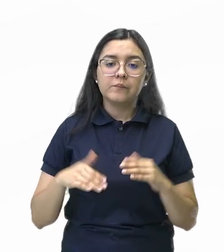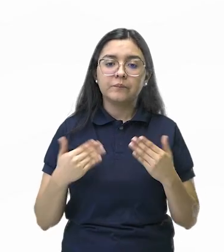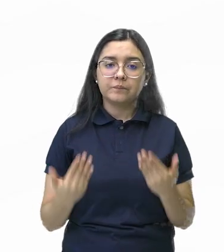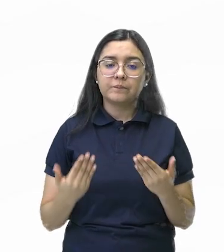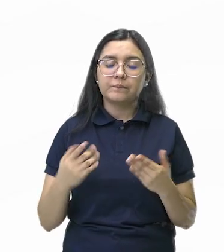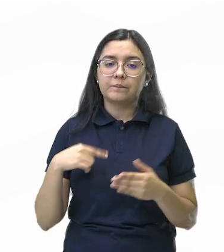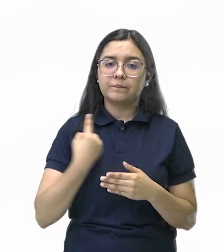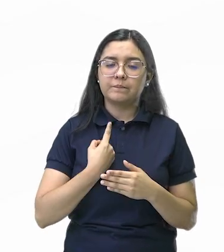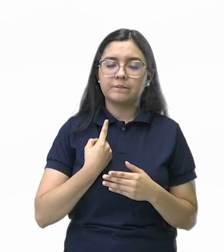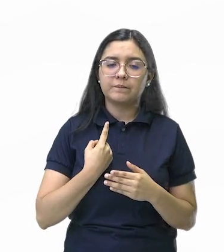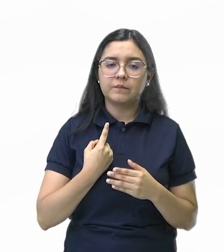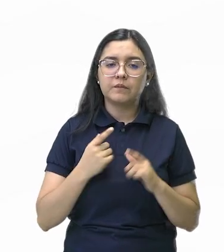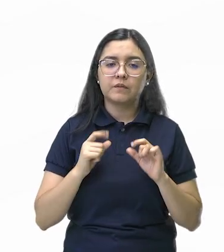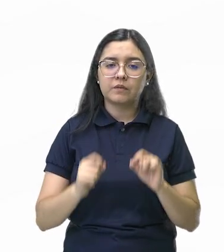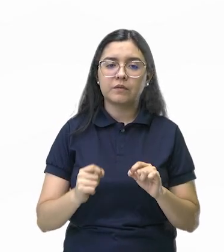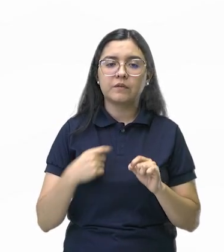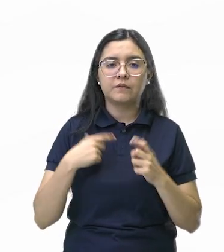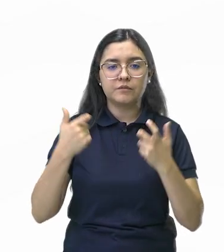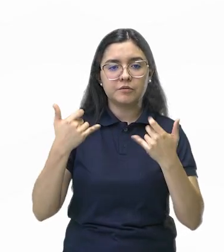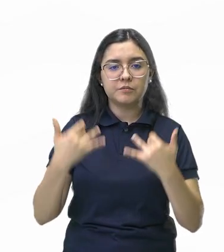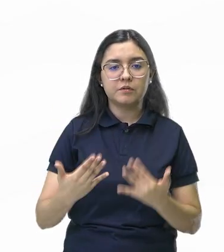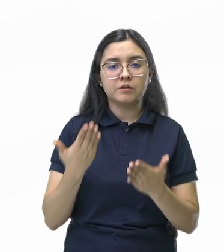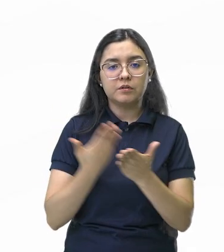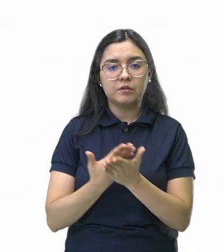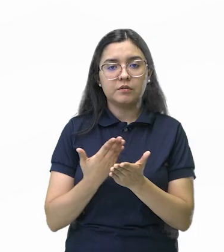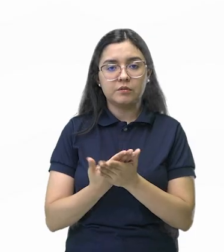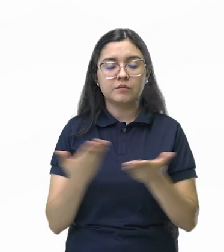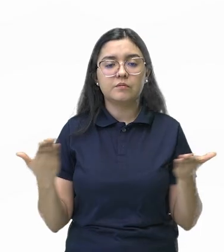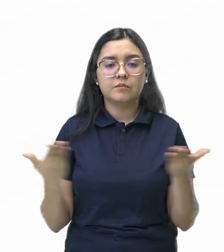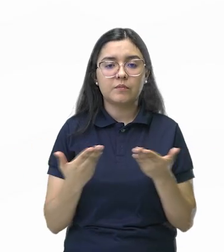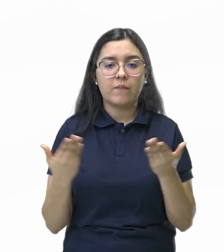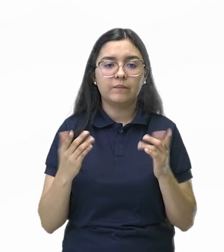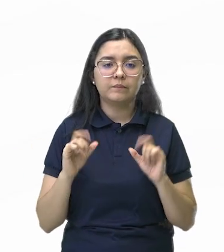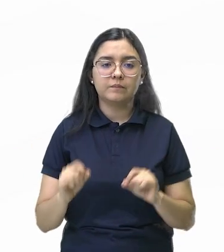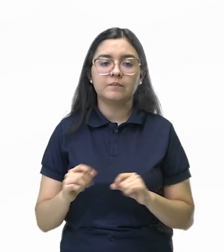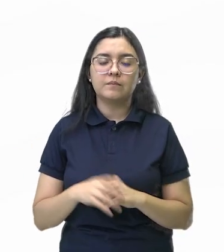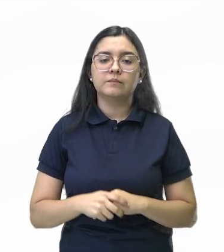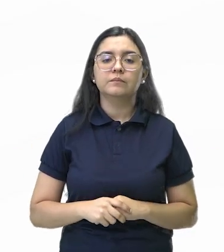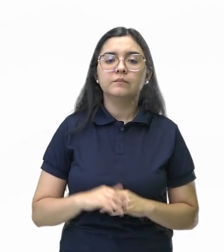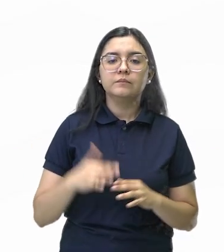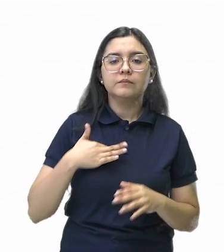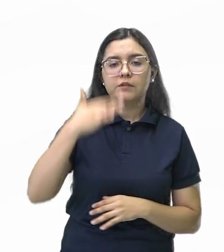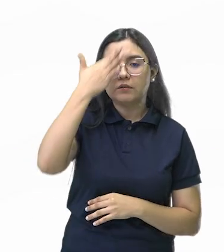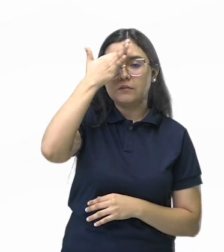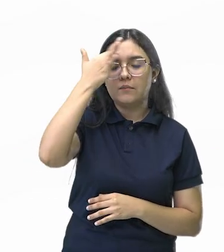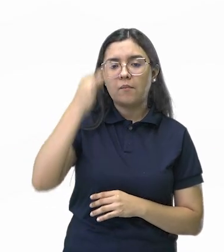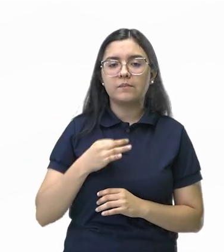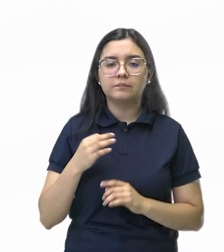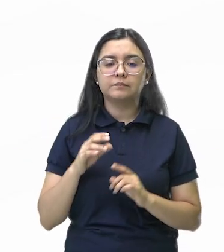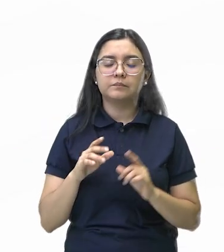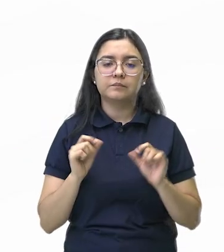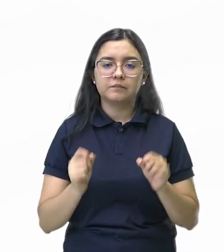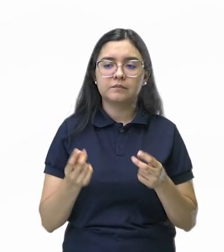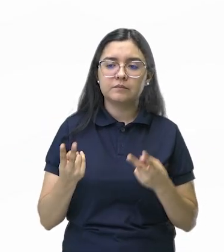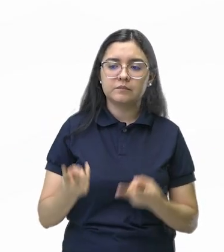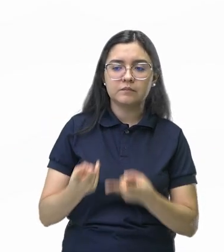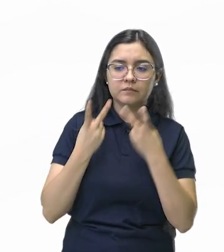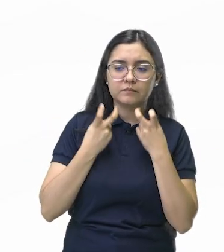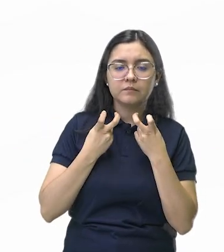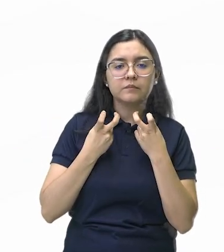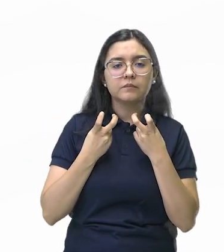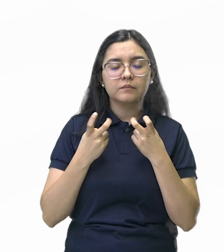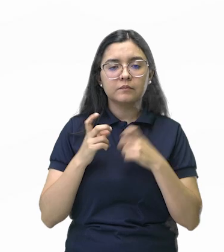gente vem colocando ao longo da nossa aula, é a interpretação, o olhar que eu coloco para